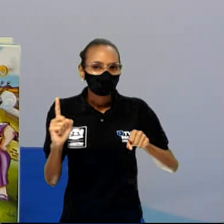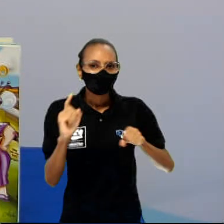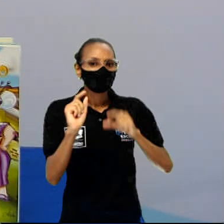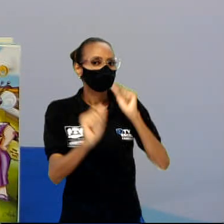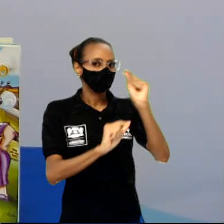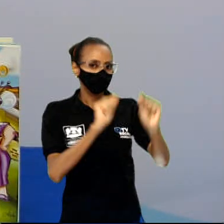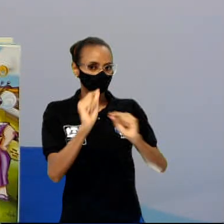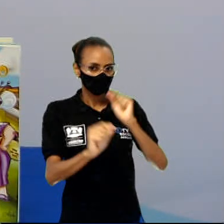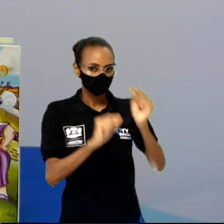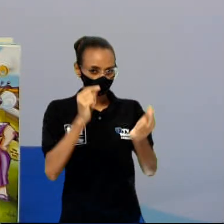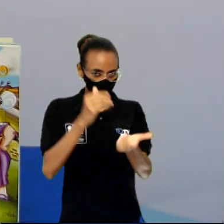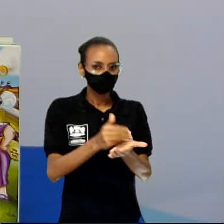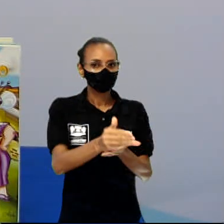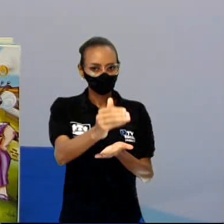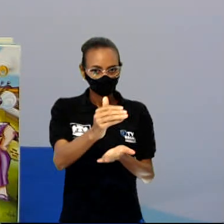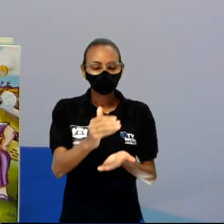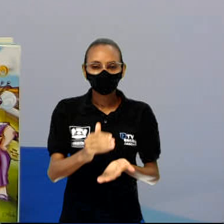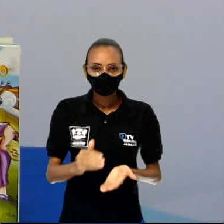ação.